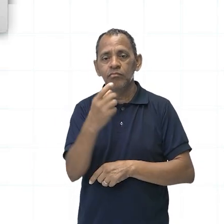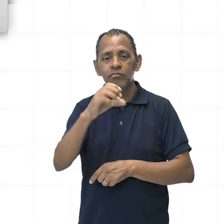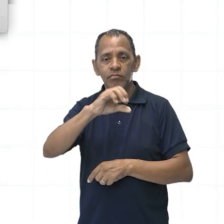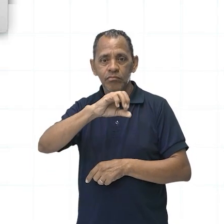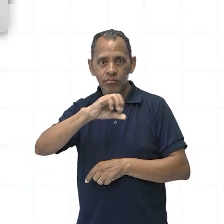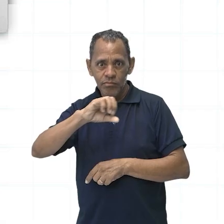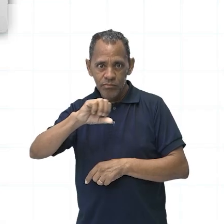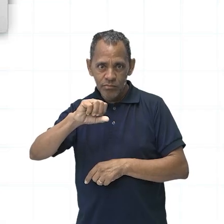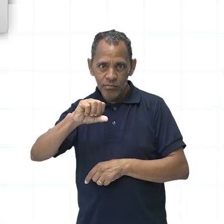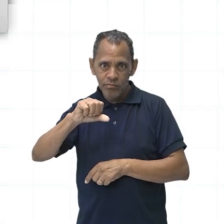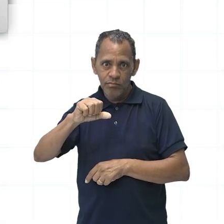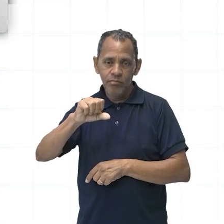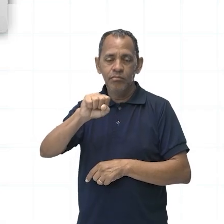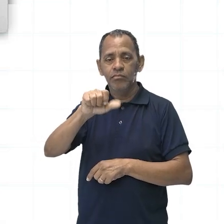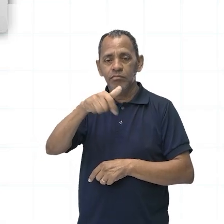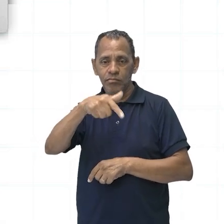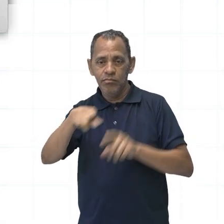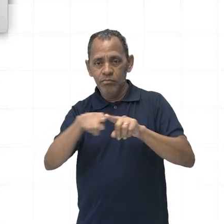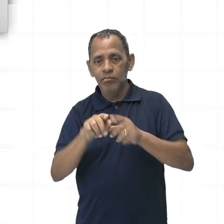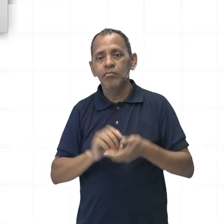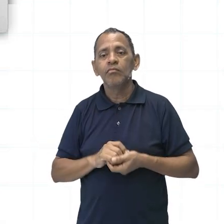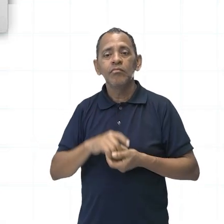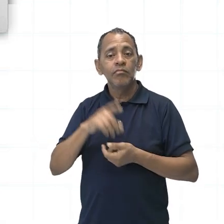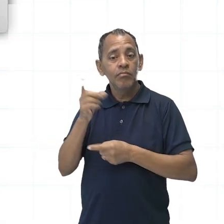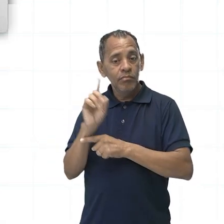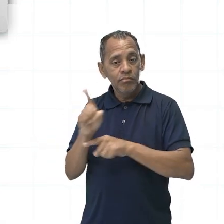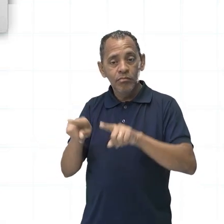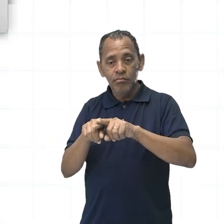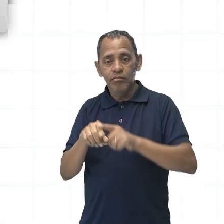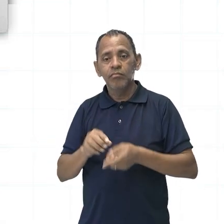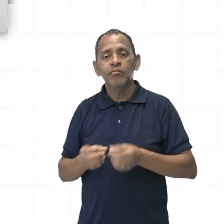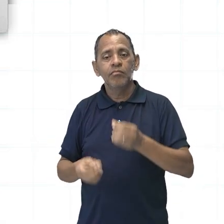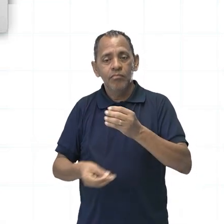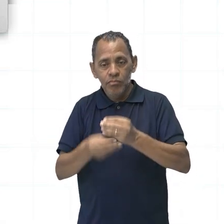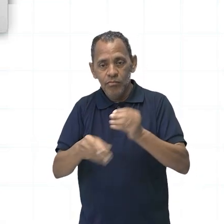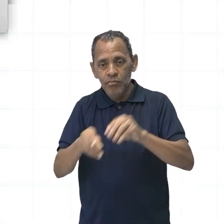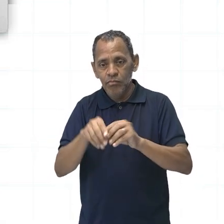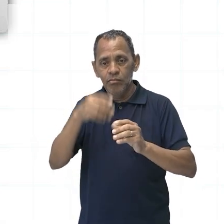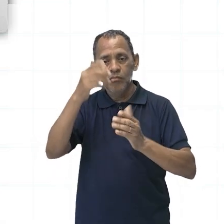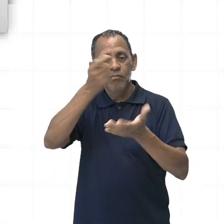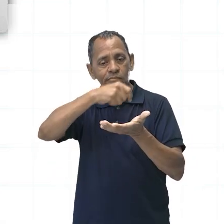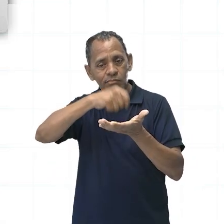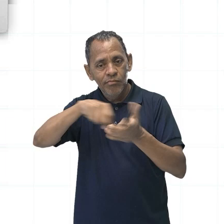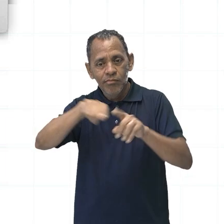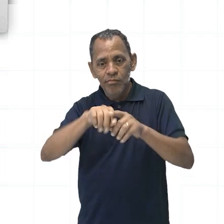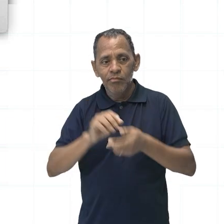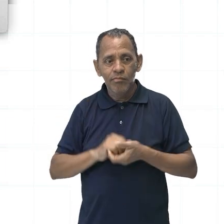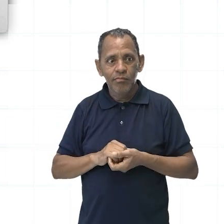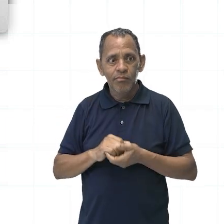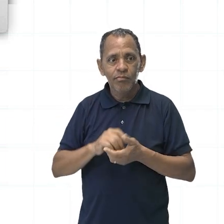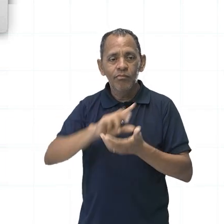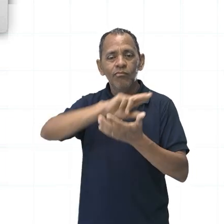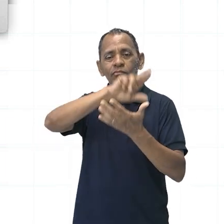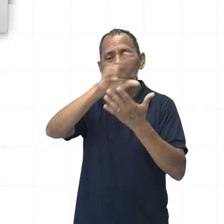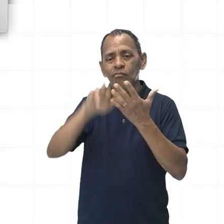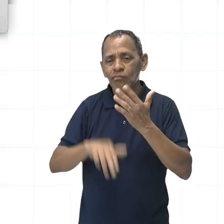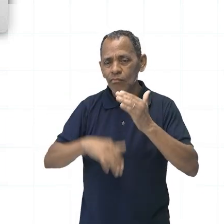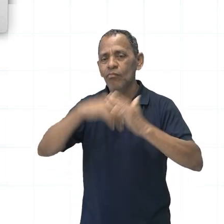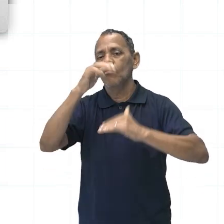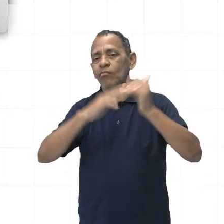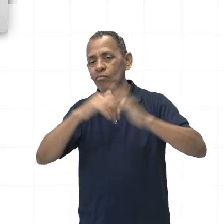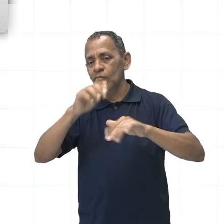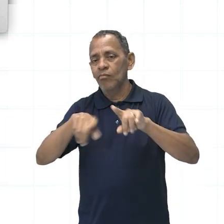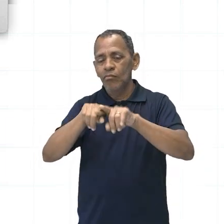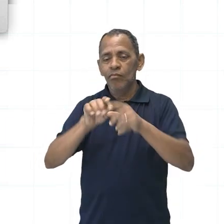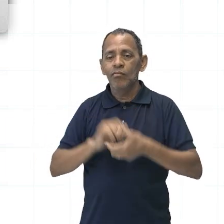1977. Ele foi um ator, comediante, diretor, compositor, roteirista, cineasta, editor e músico